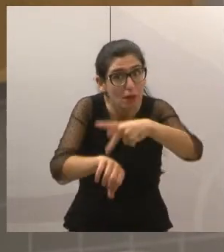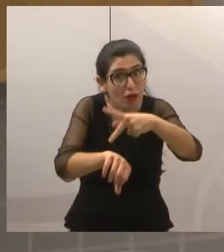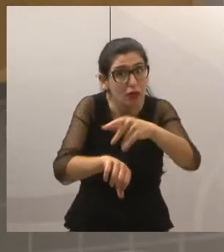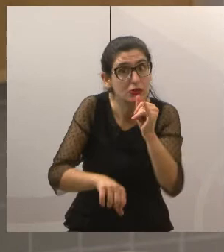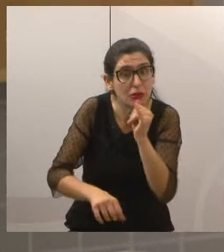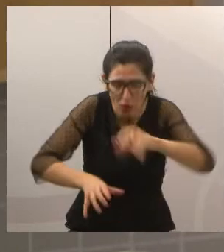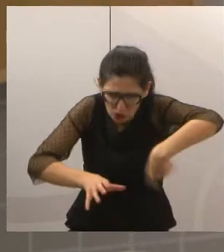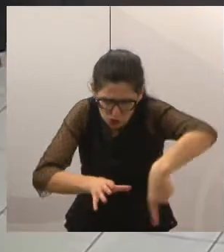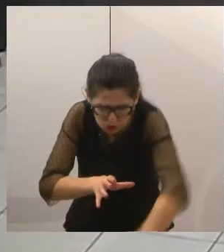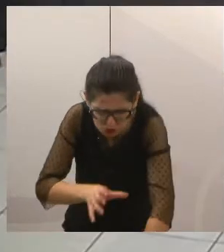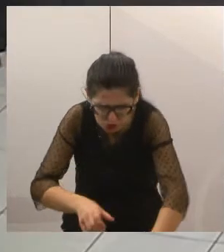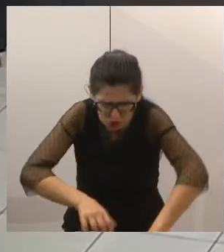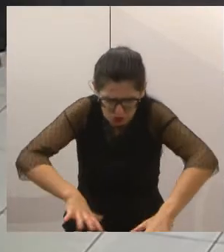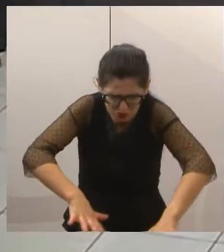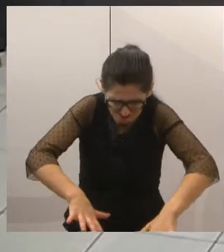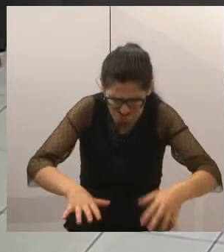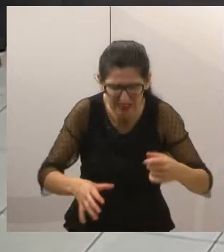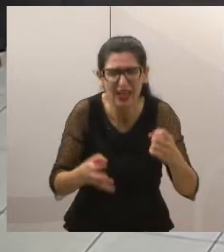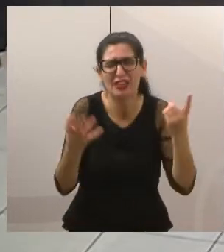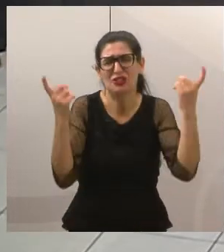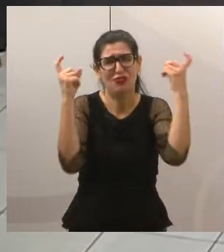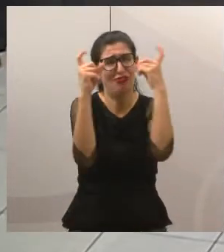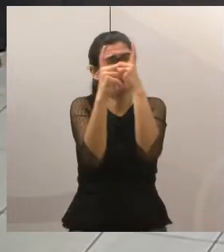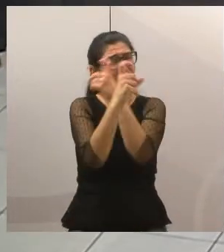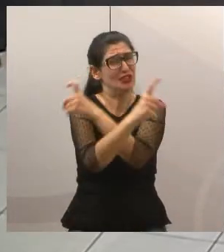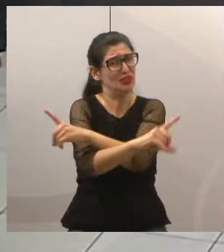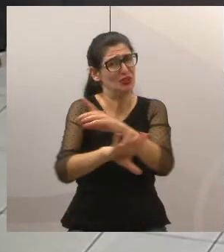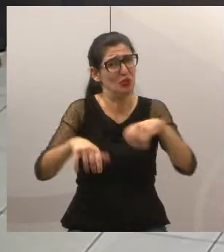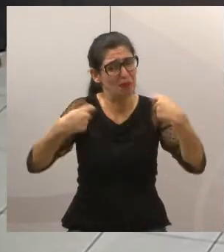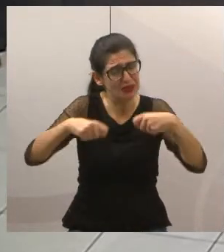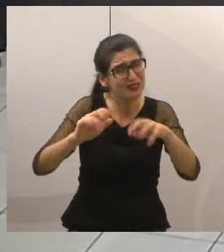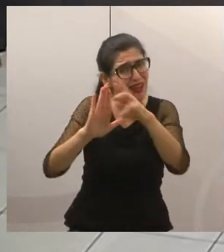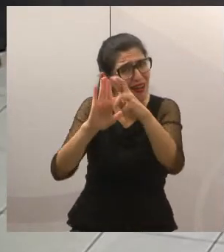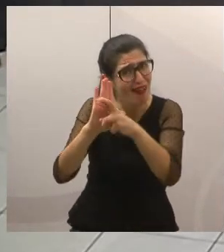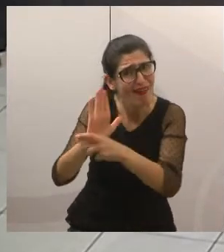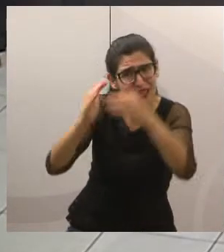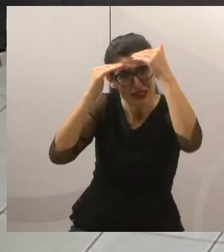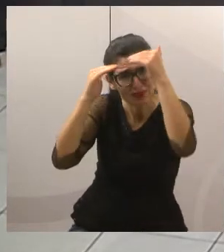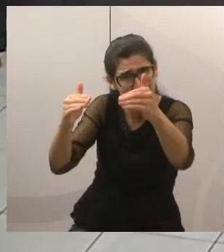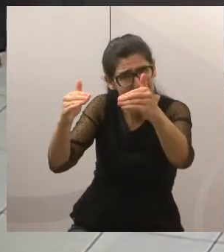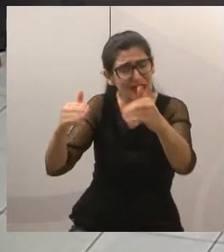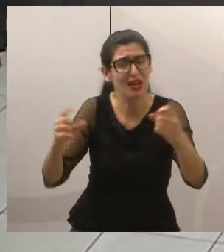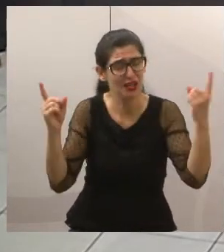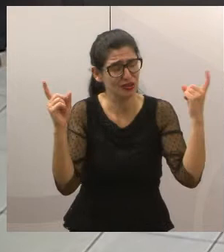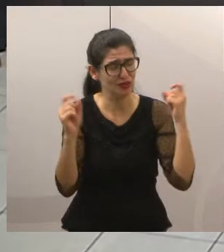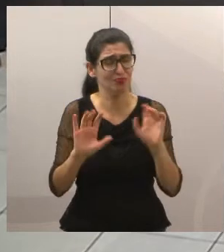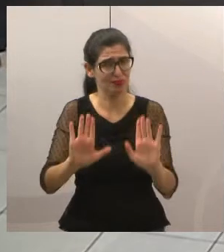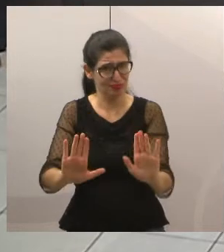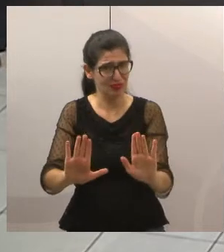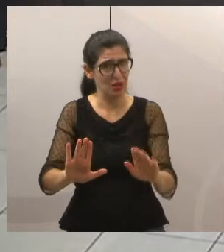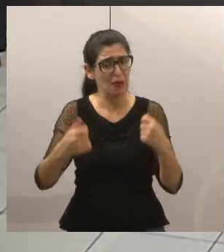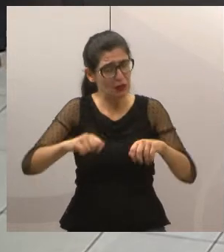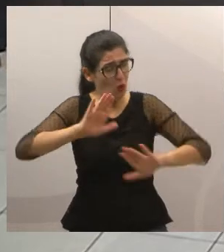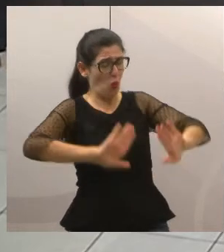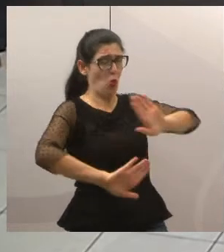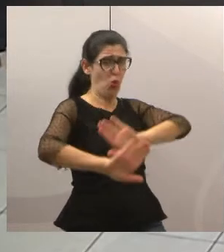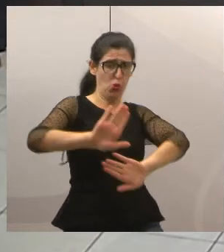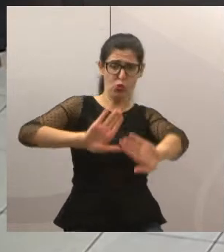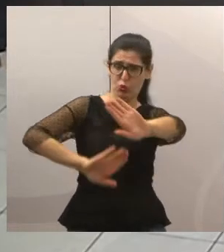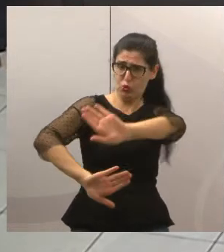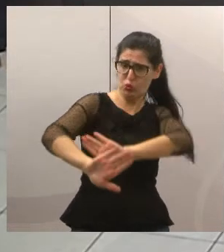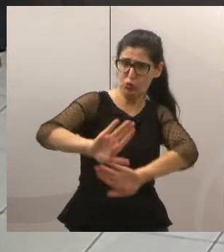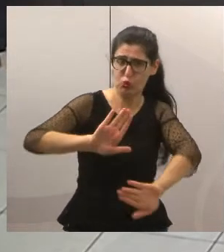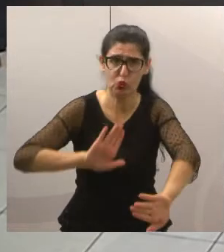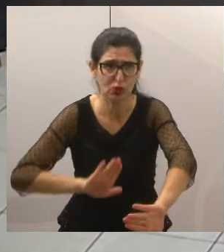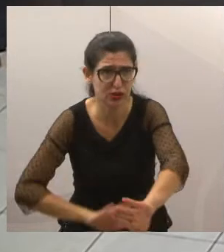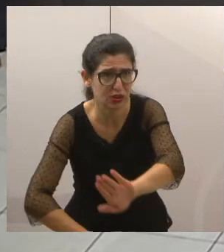complexidade. É a complexidade, é isso? Essa justificativa. Tá. E a gente agora está próximo de começar a... A